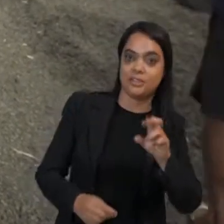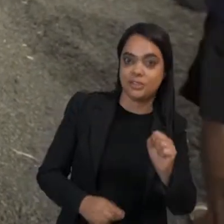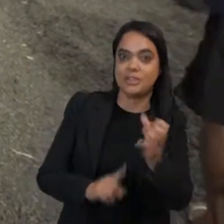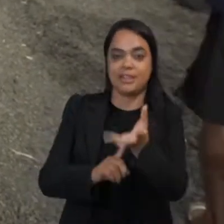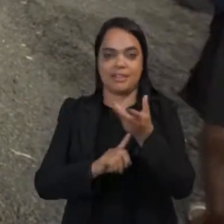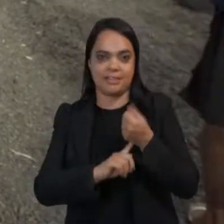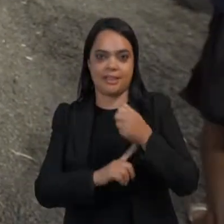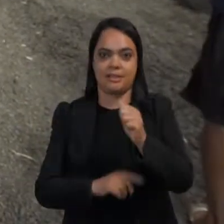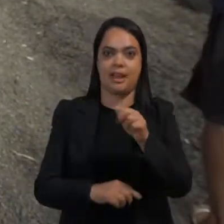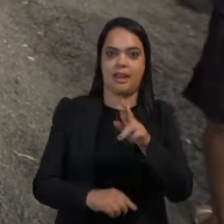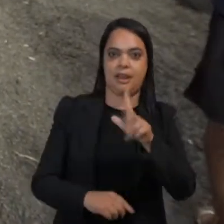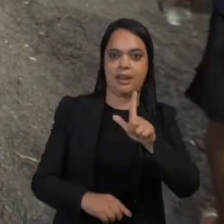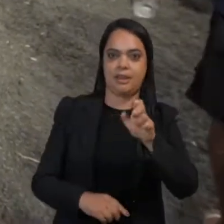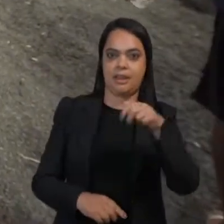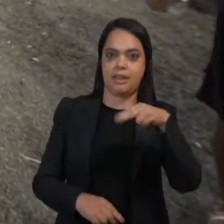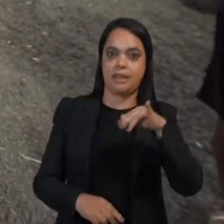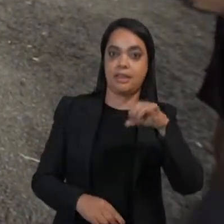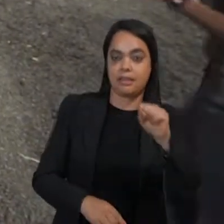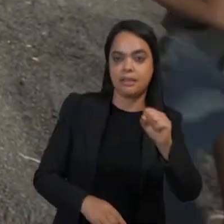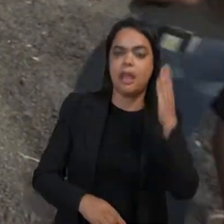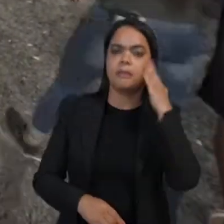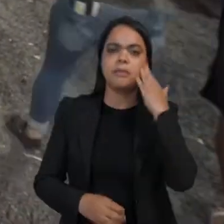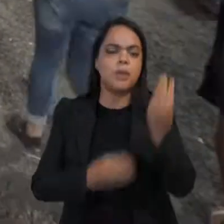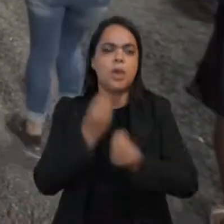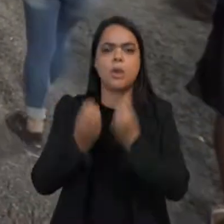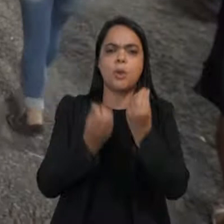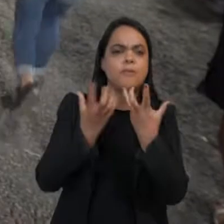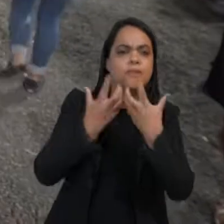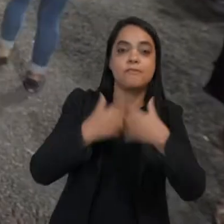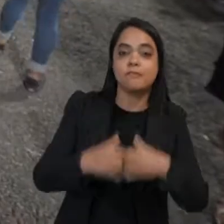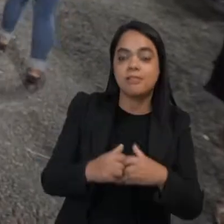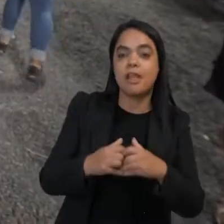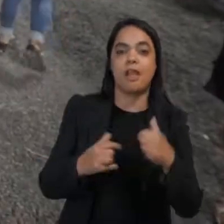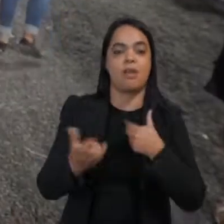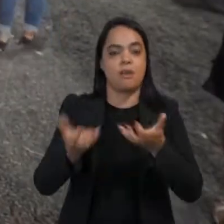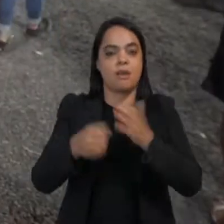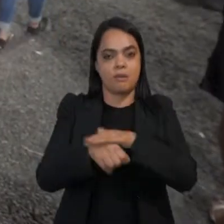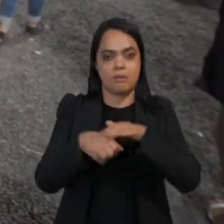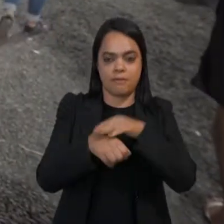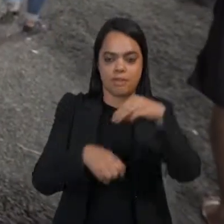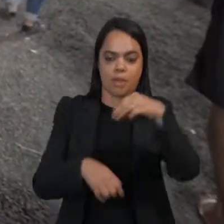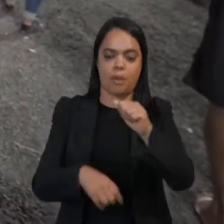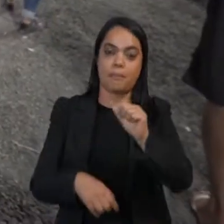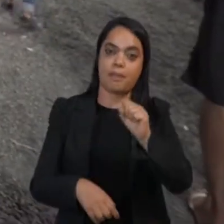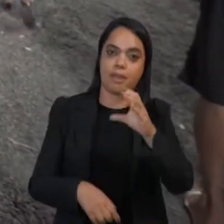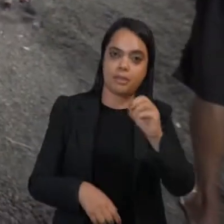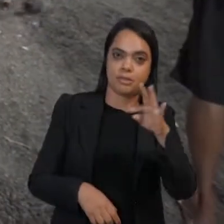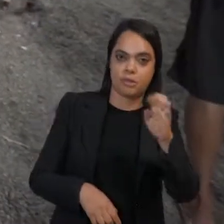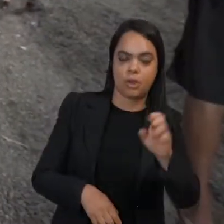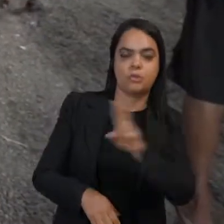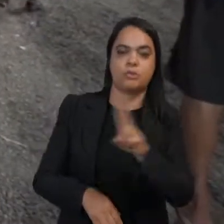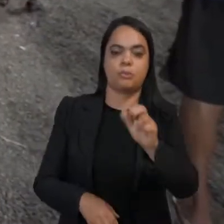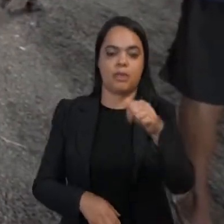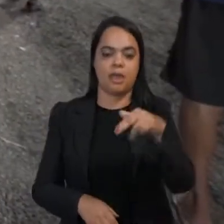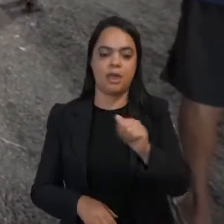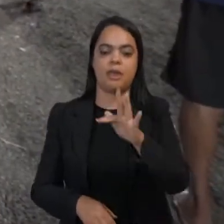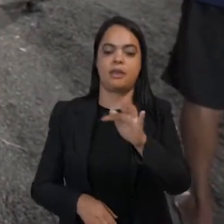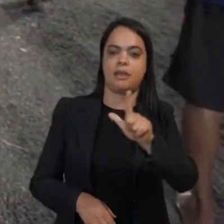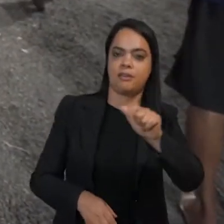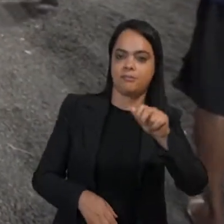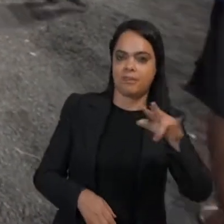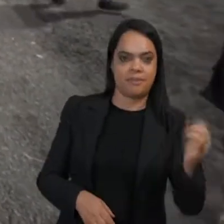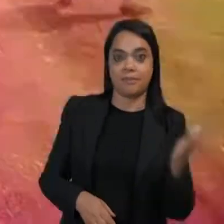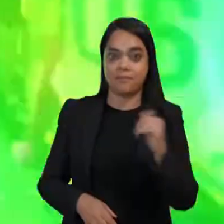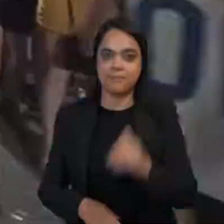Artes, as Alerquins. E hoje, para saber como que vai funcionar essa performance, eu vou conversar com a mascote atual, Ana Flávia. Bora